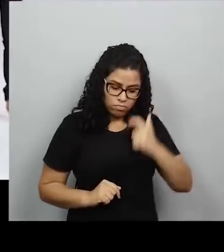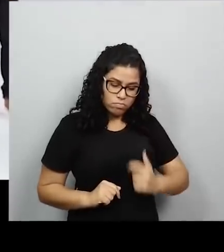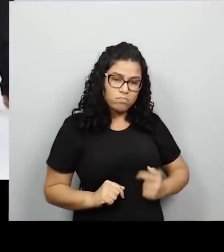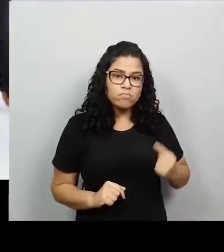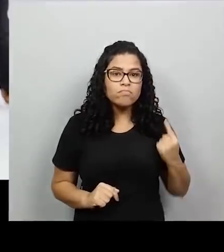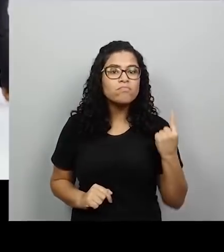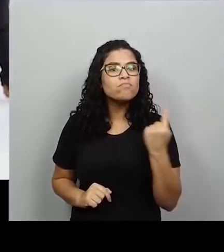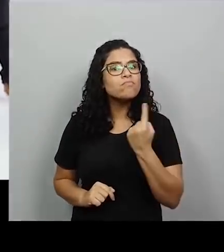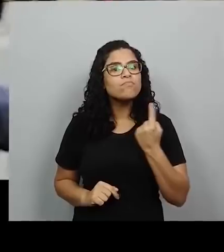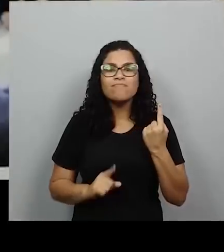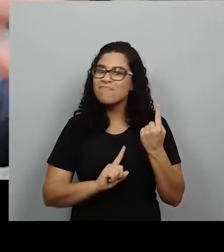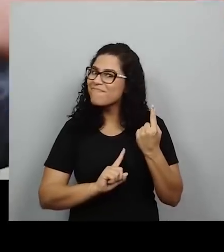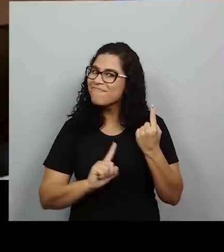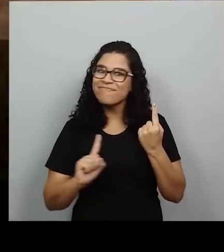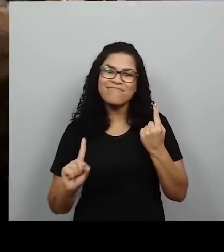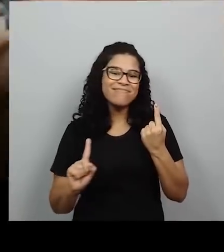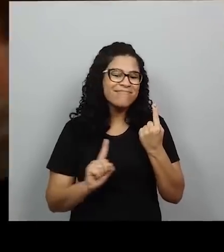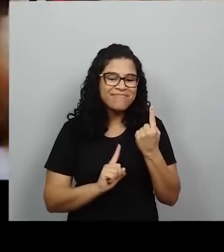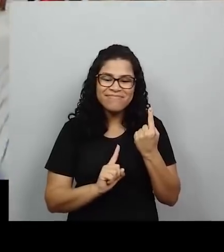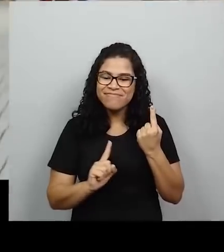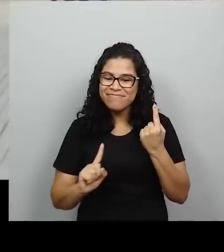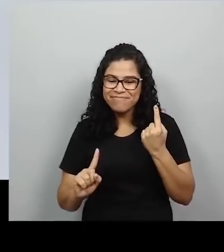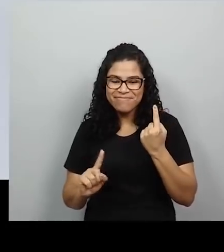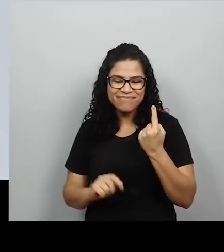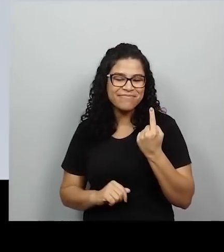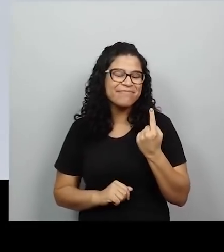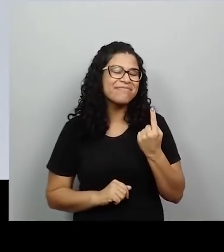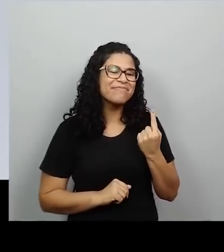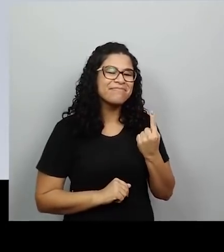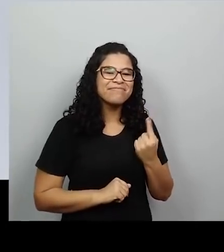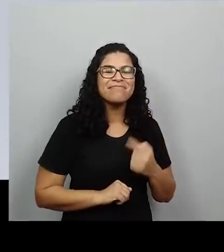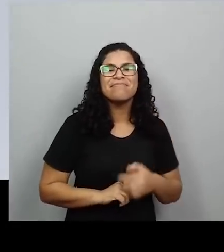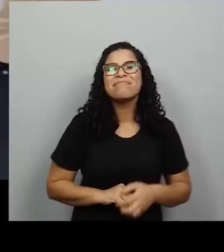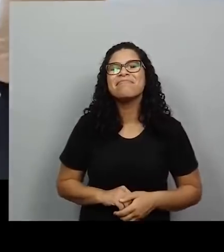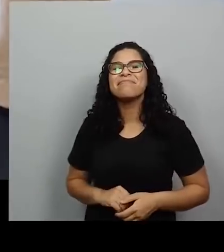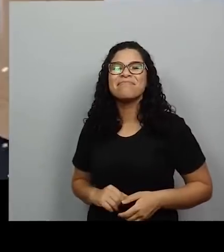but I'm not the only one.